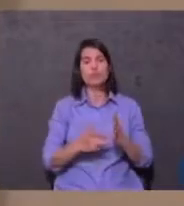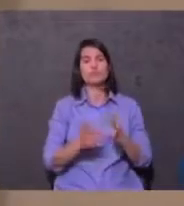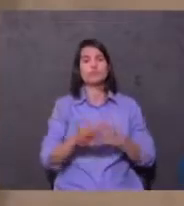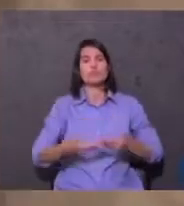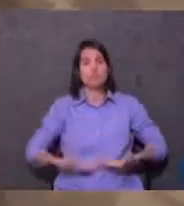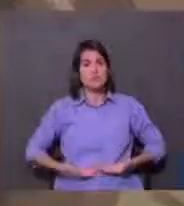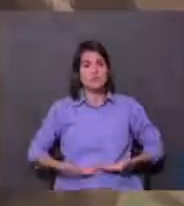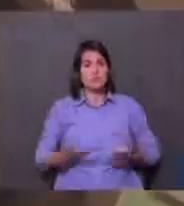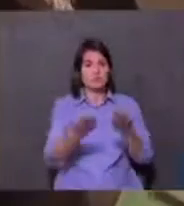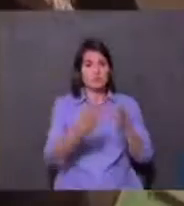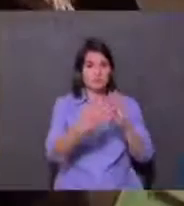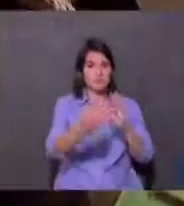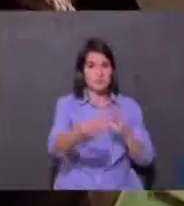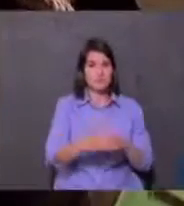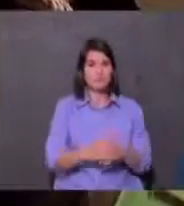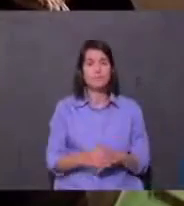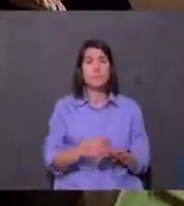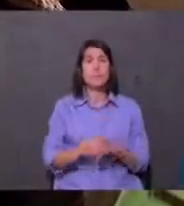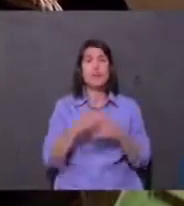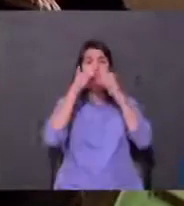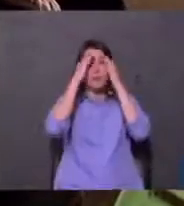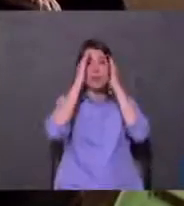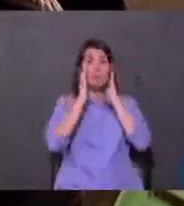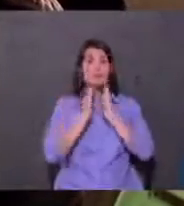ventre, Jesus.